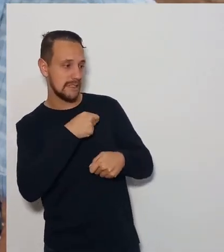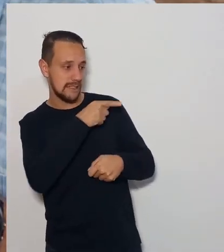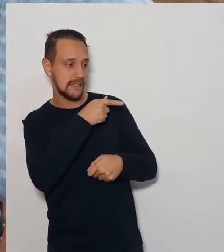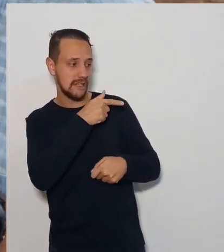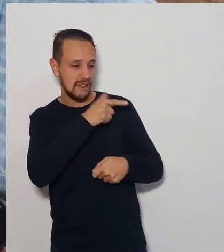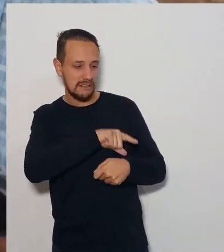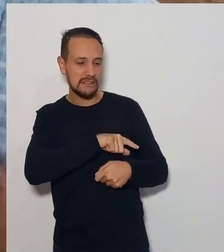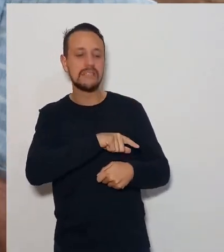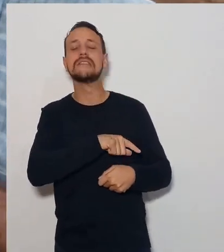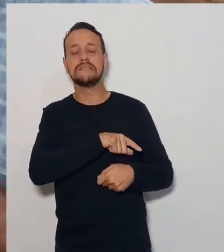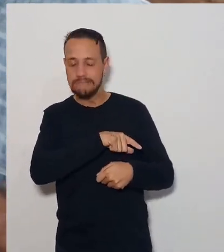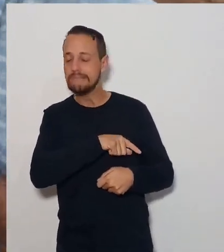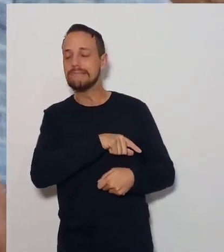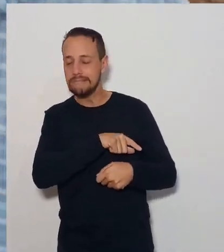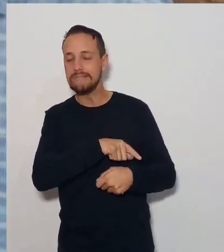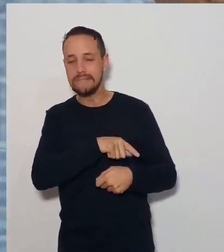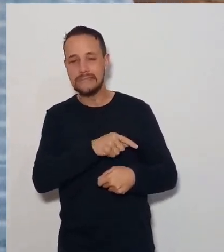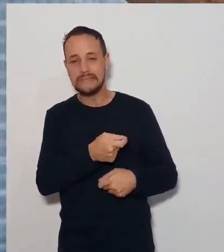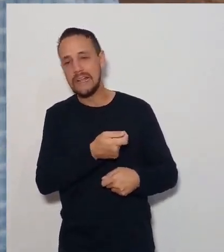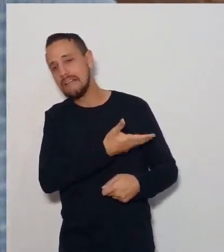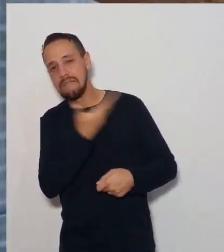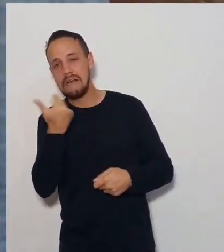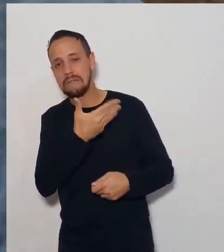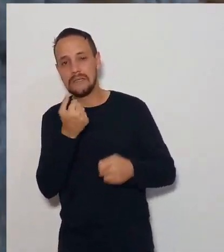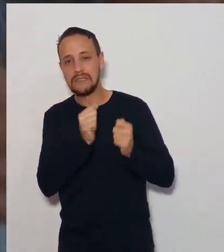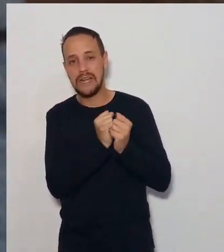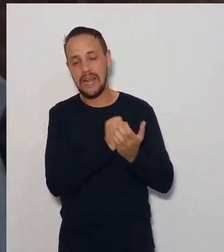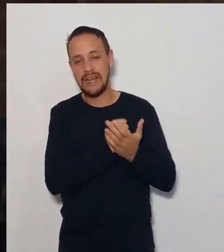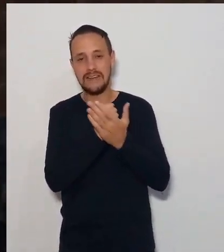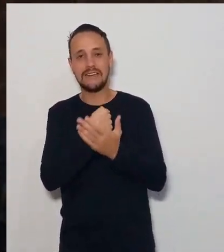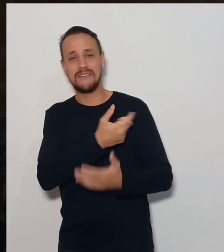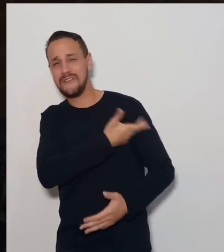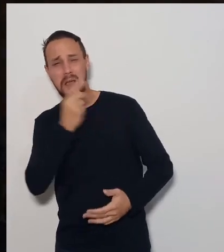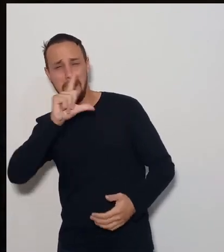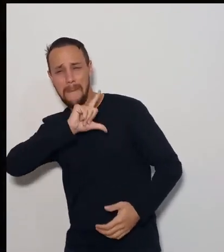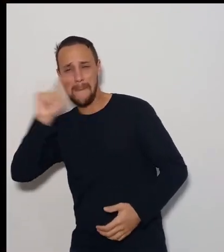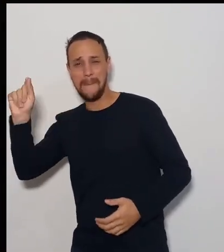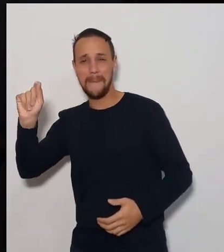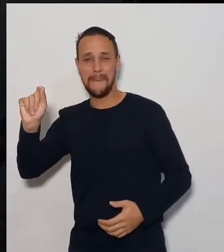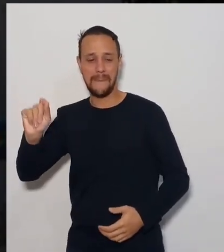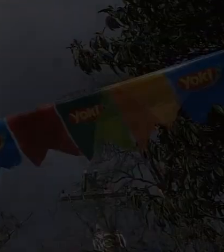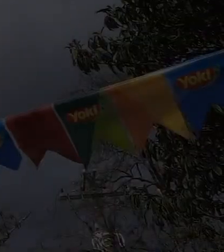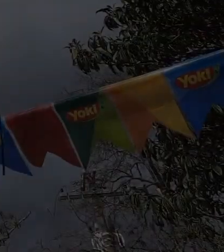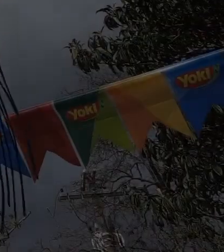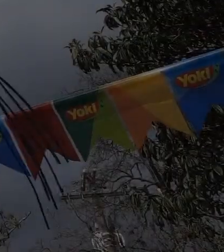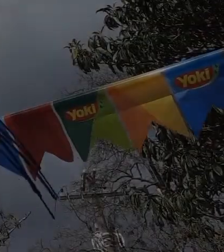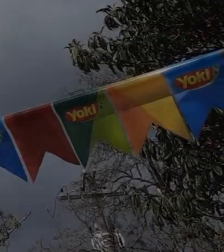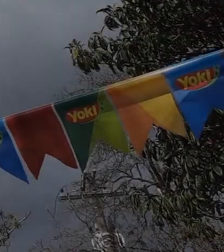chuchar de novo. Não é, tchau? Tem que chuchar, tchau. Vamos, tchau. Me acompanha. Bora, vambora.